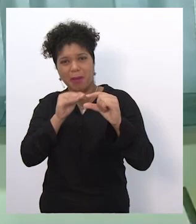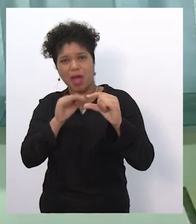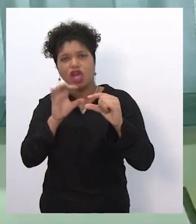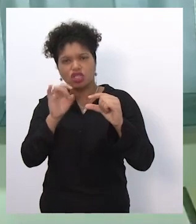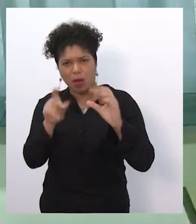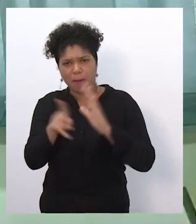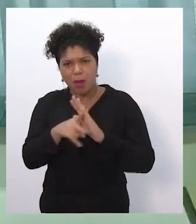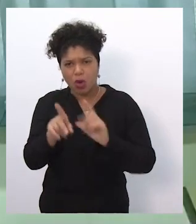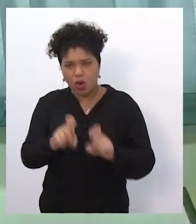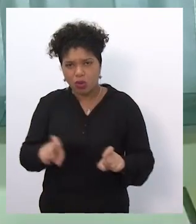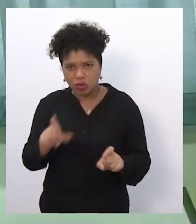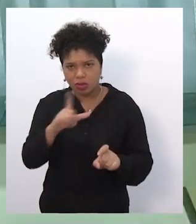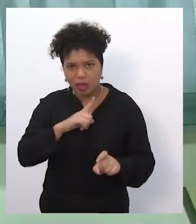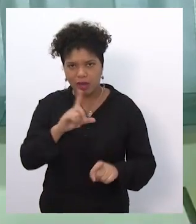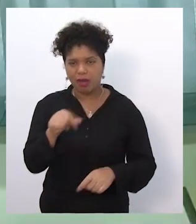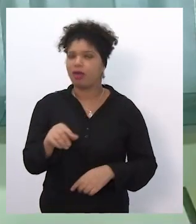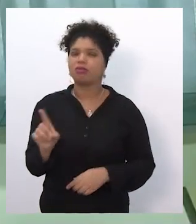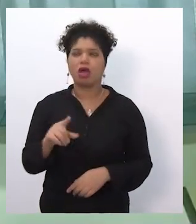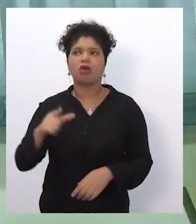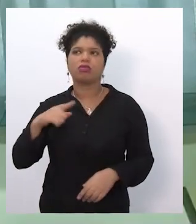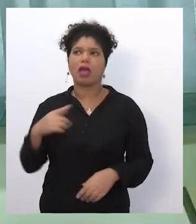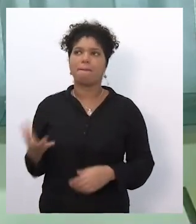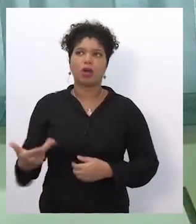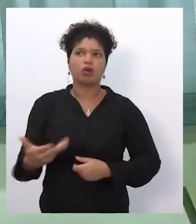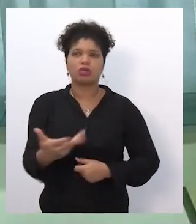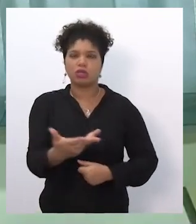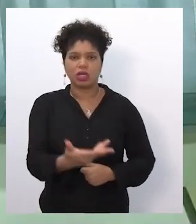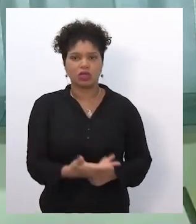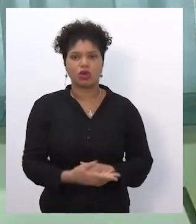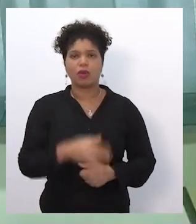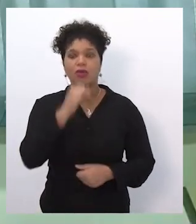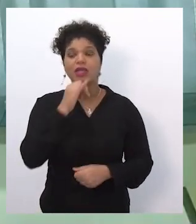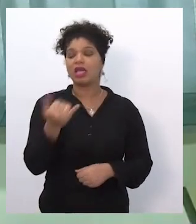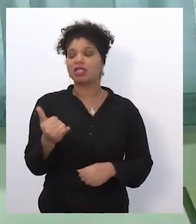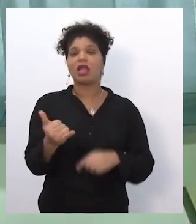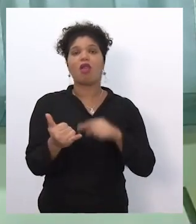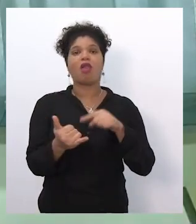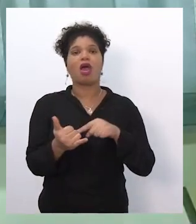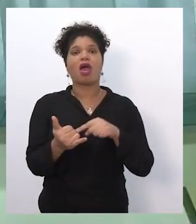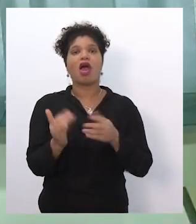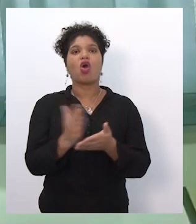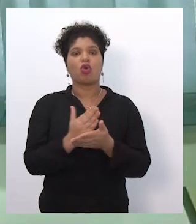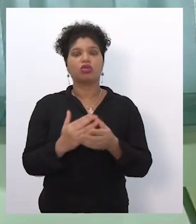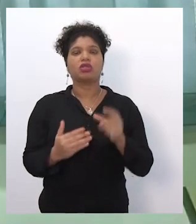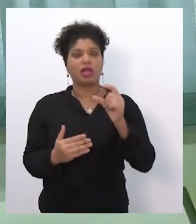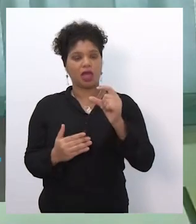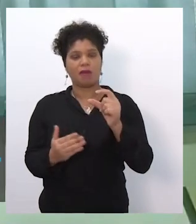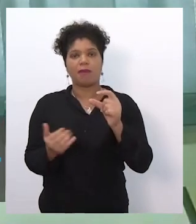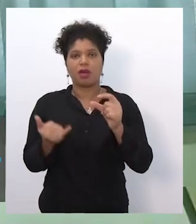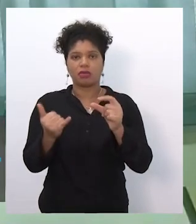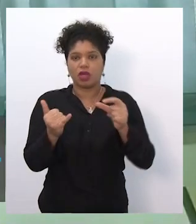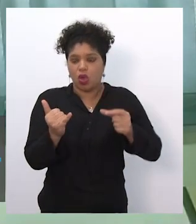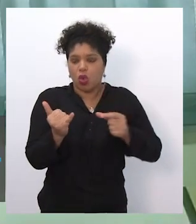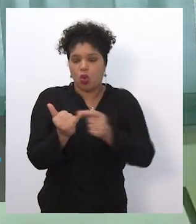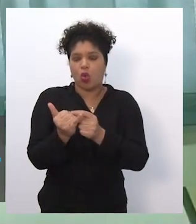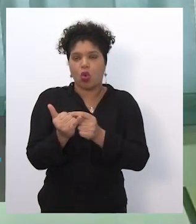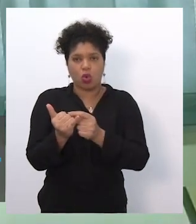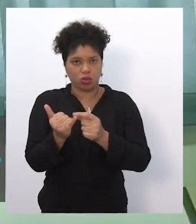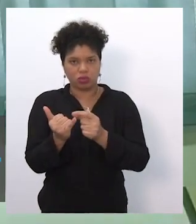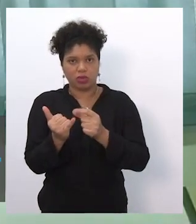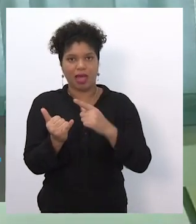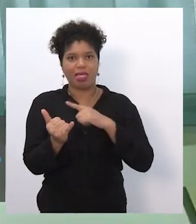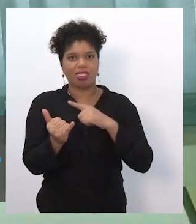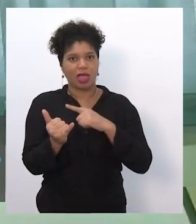computador? Não. O processador, vamos falar, celulares que utilizam o processador, o Snapdragon